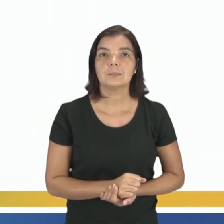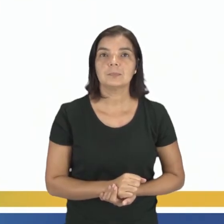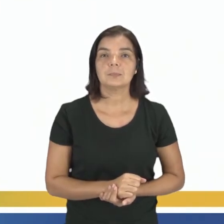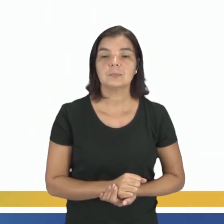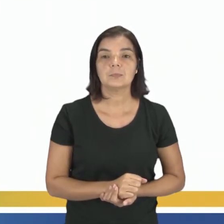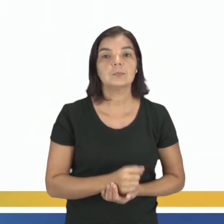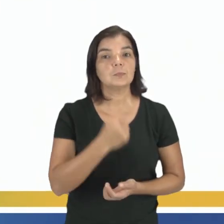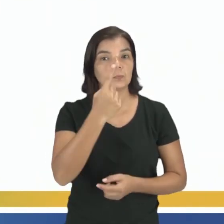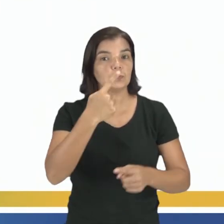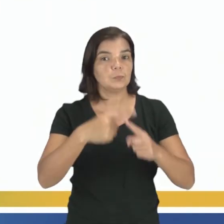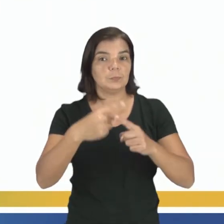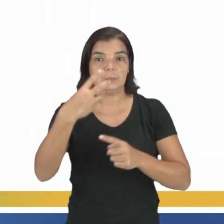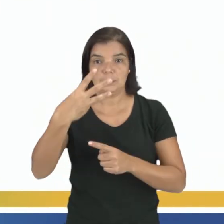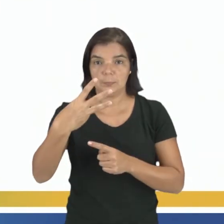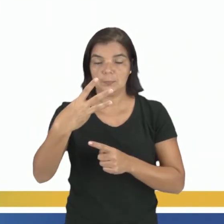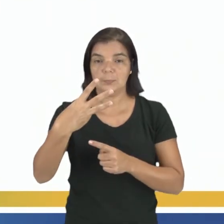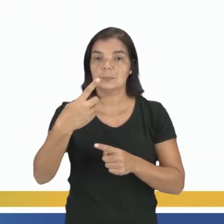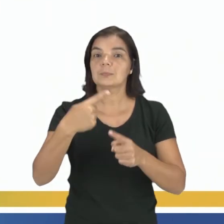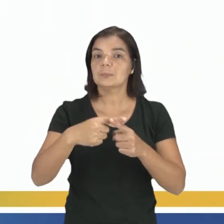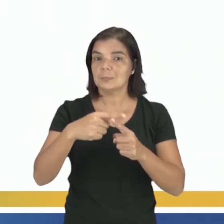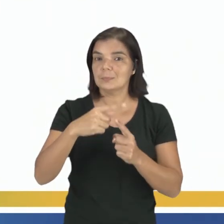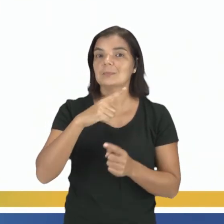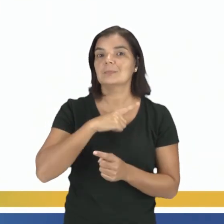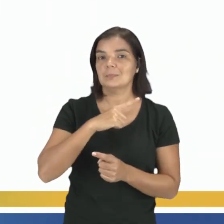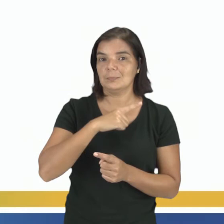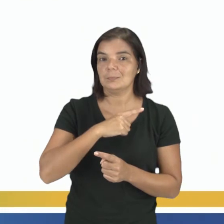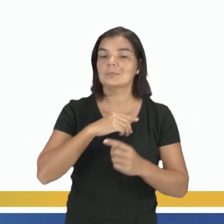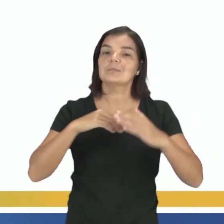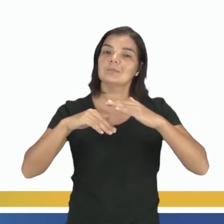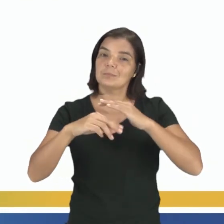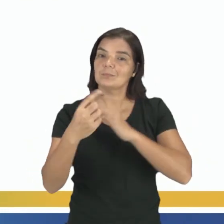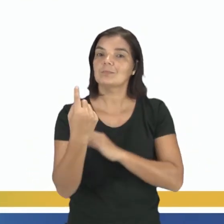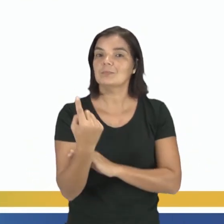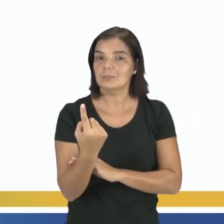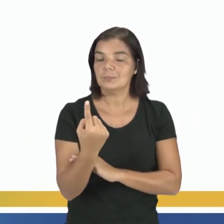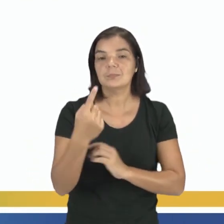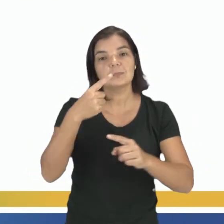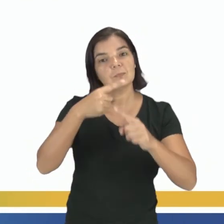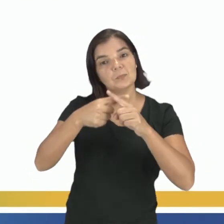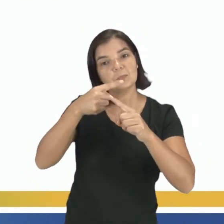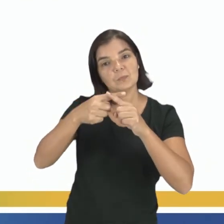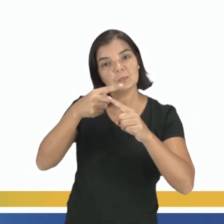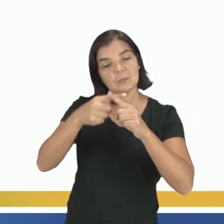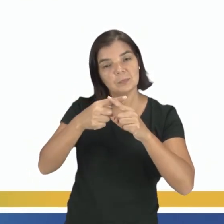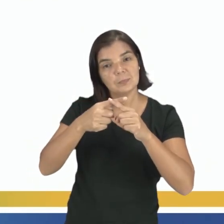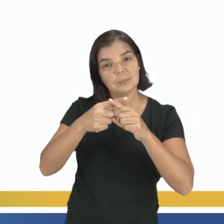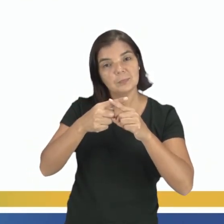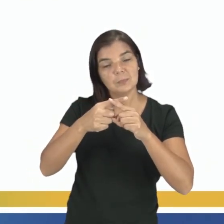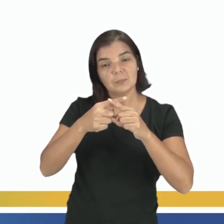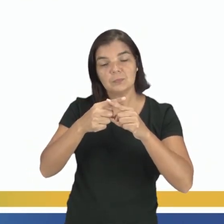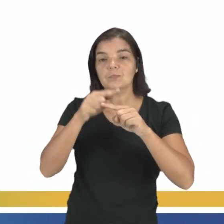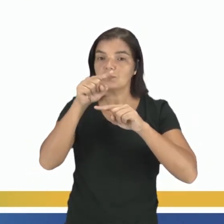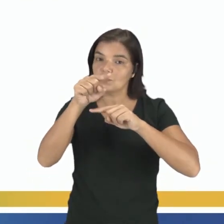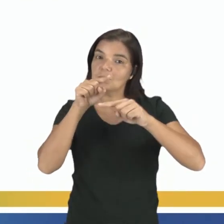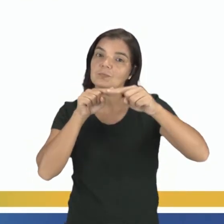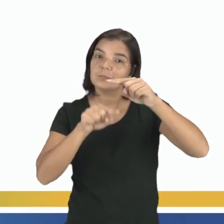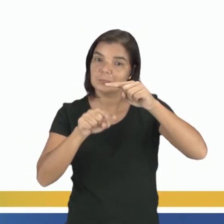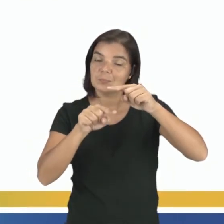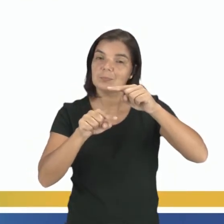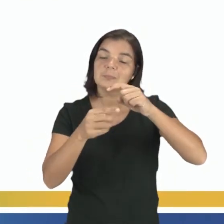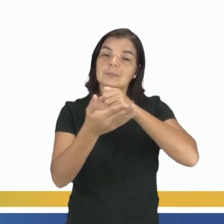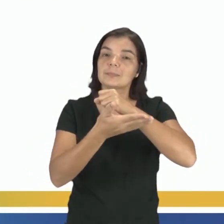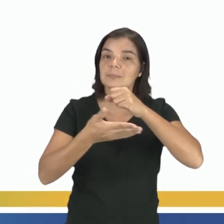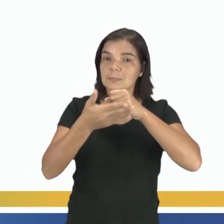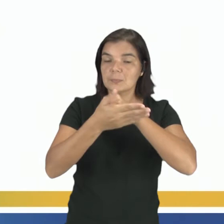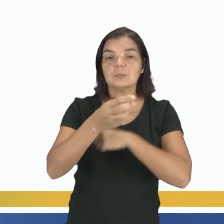1 vezes 3 é 3, porque ali eu vou ter o meu denominador igual a 1. E multiplicação de frações, né? Matemática básica e